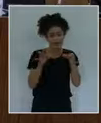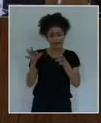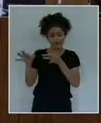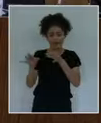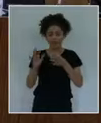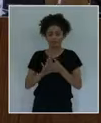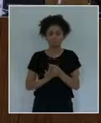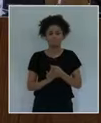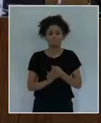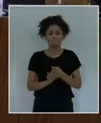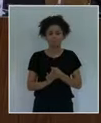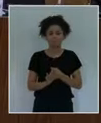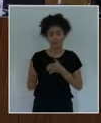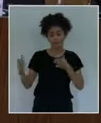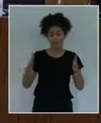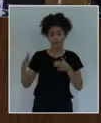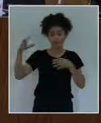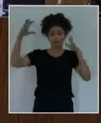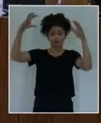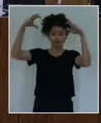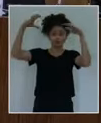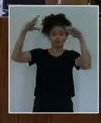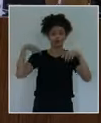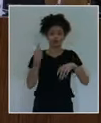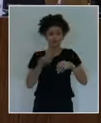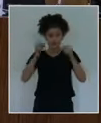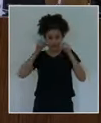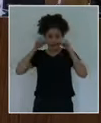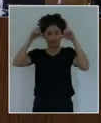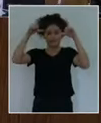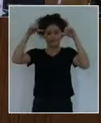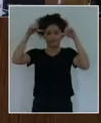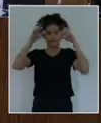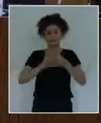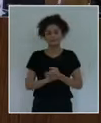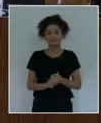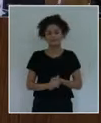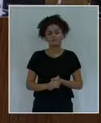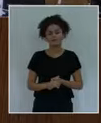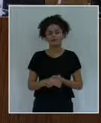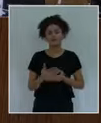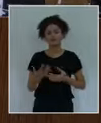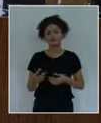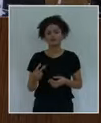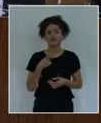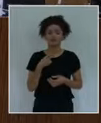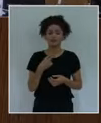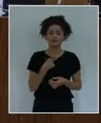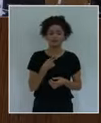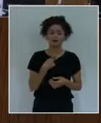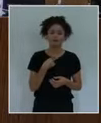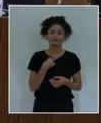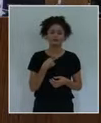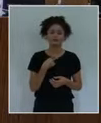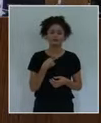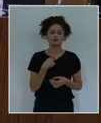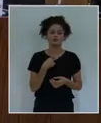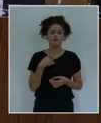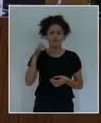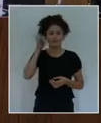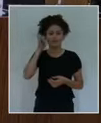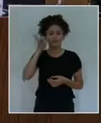então temos que ficar assim alertas a isso aí. Também não dá para não reconhecer o